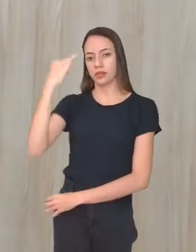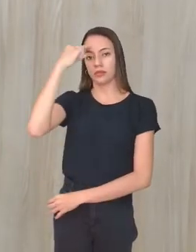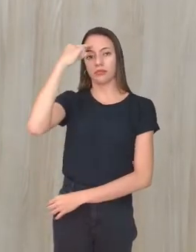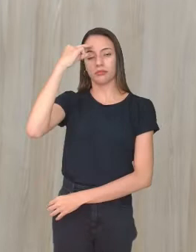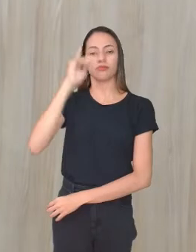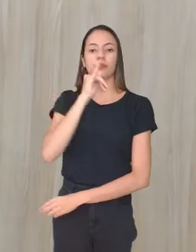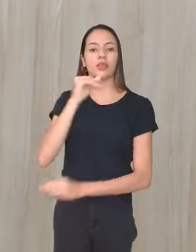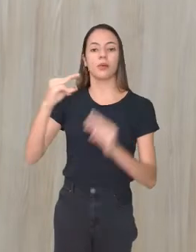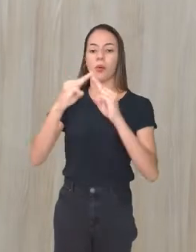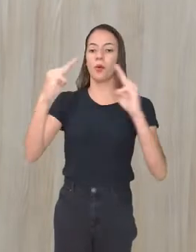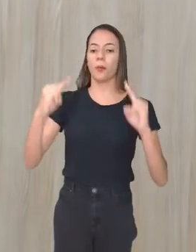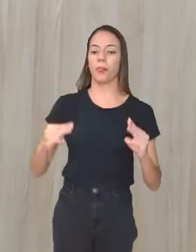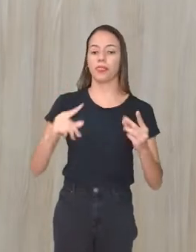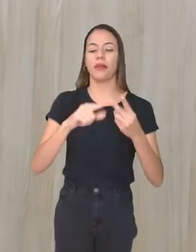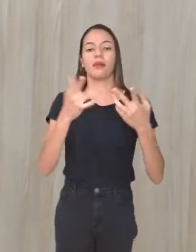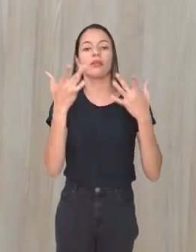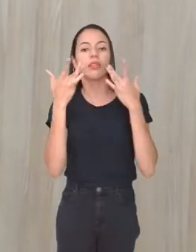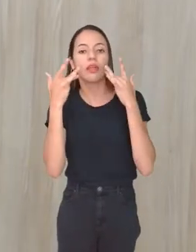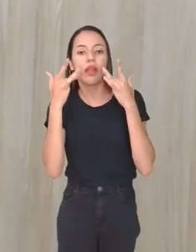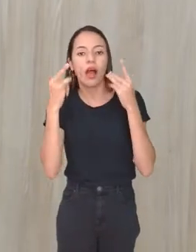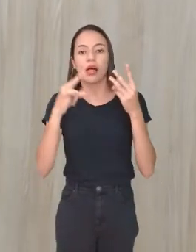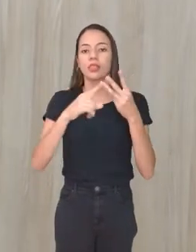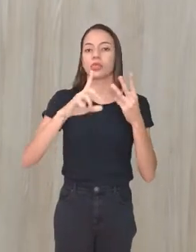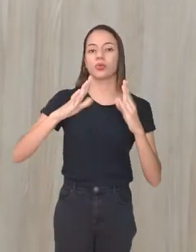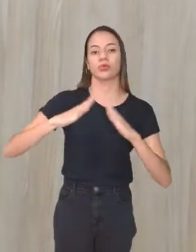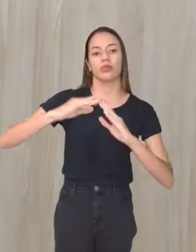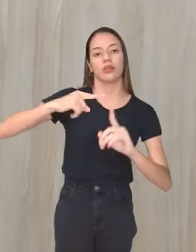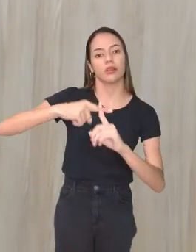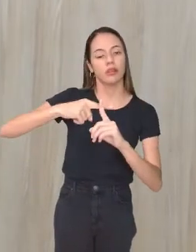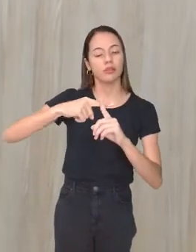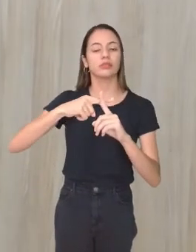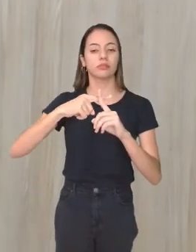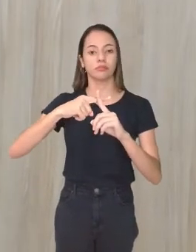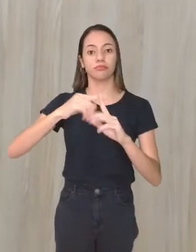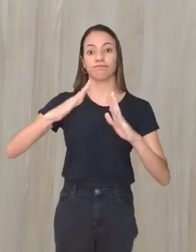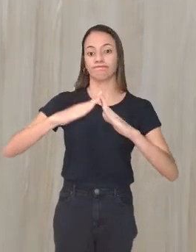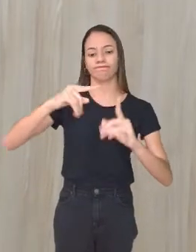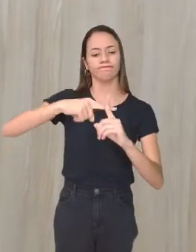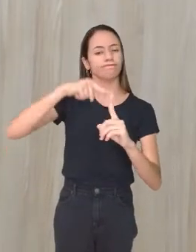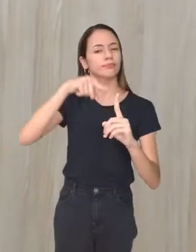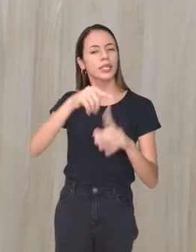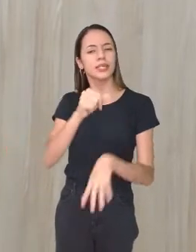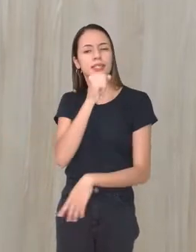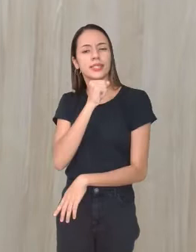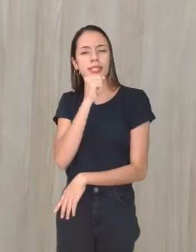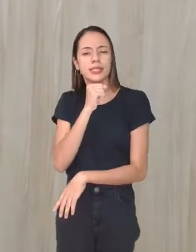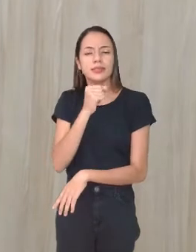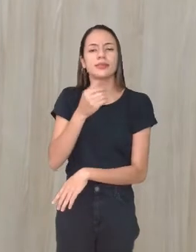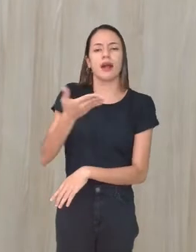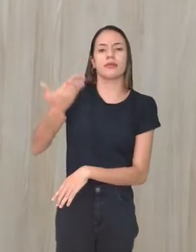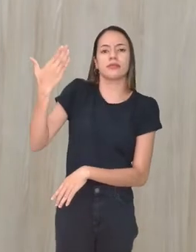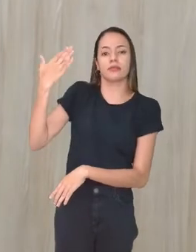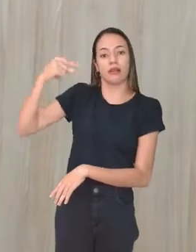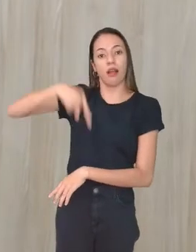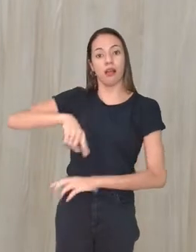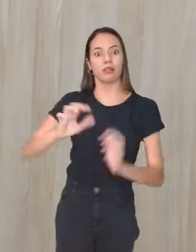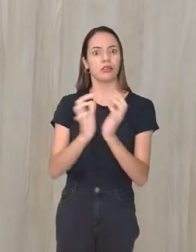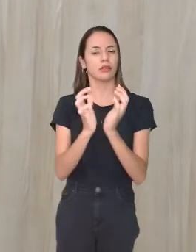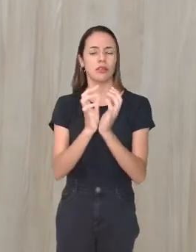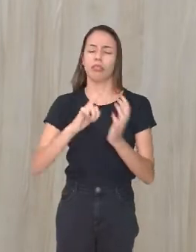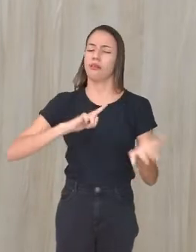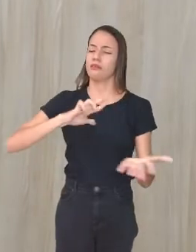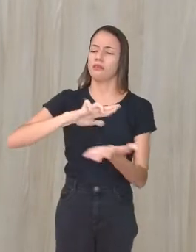os museus, os teatros, igrejas, né? As igrejas antigas, então, que aqui na nossa cidade tem